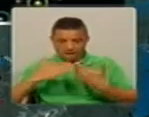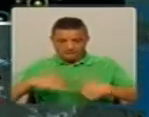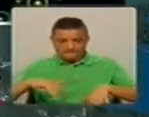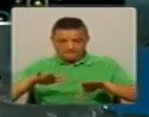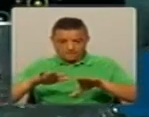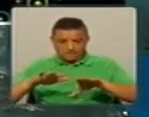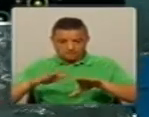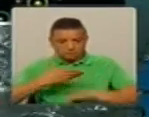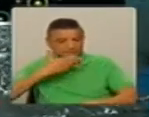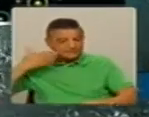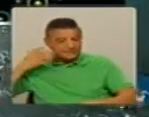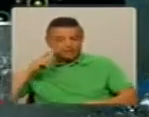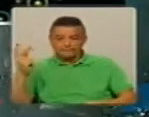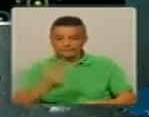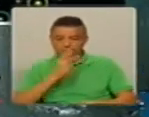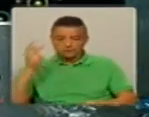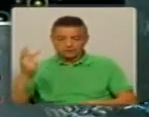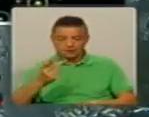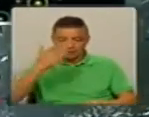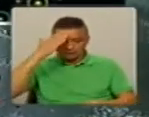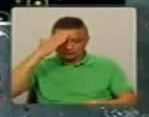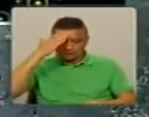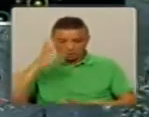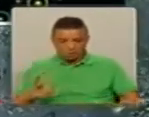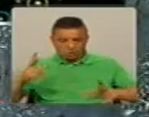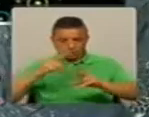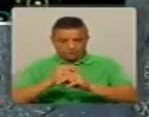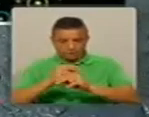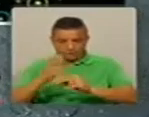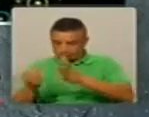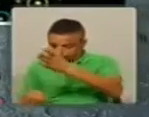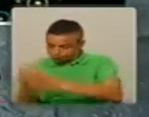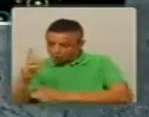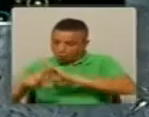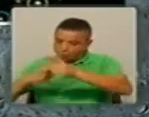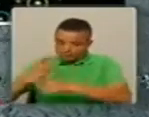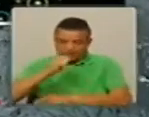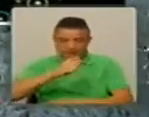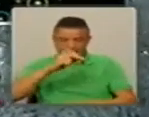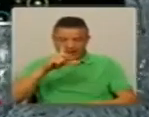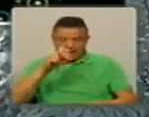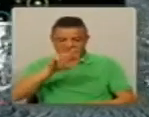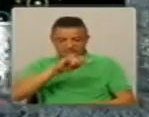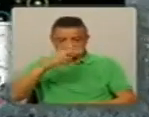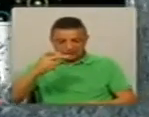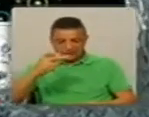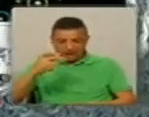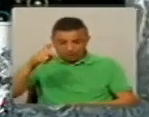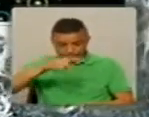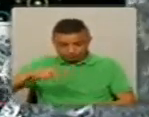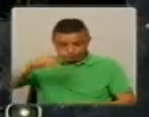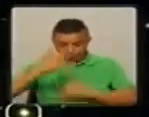tão precoce da sua vida, deixam de ter capacidade para criar novas galáxias. Isto quer dizer que aquelas galáxias com o círculo